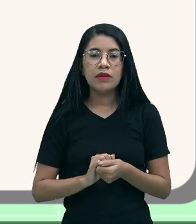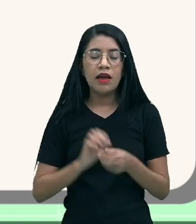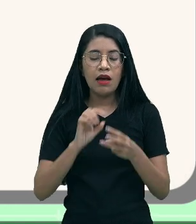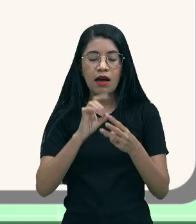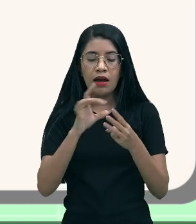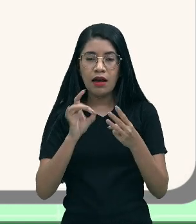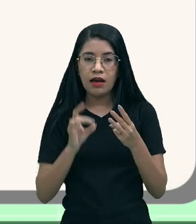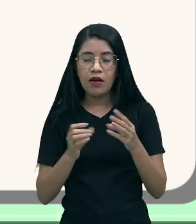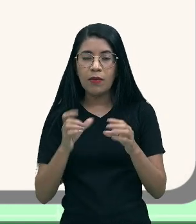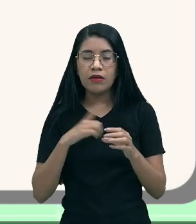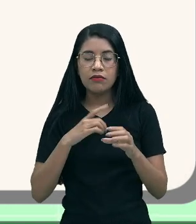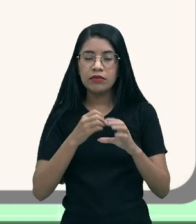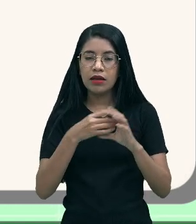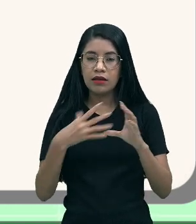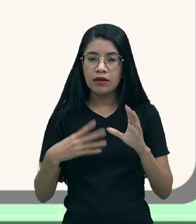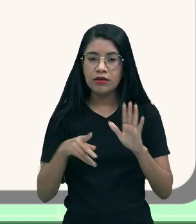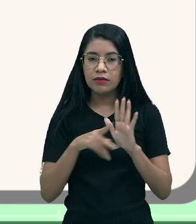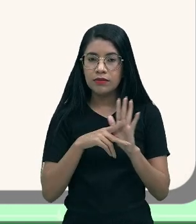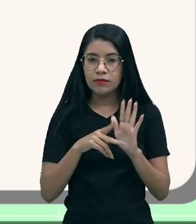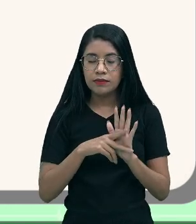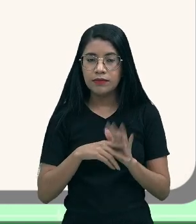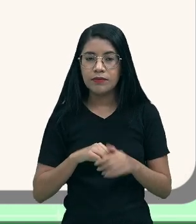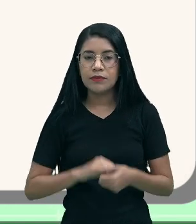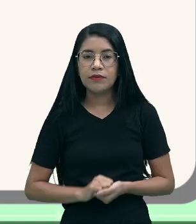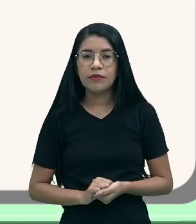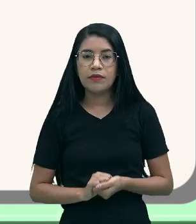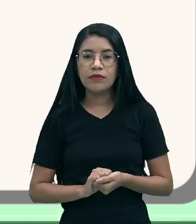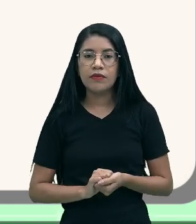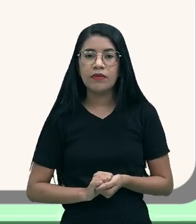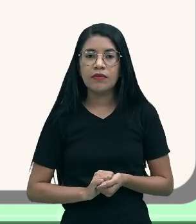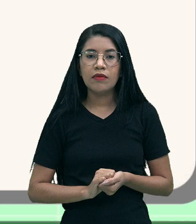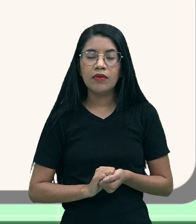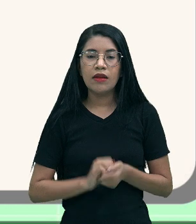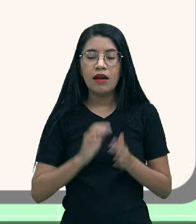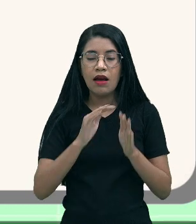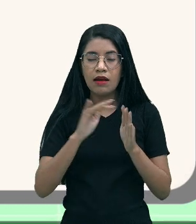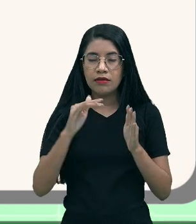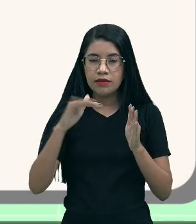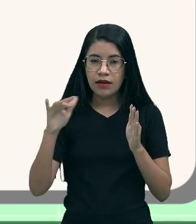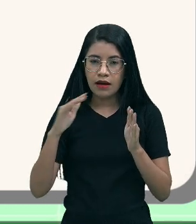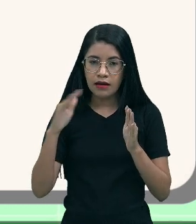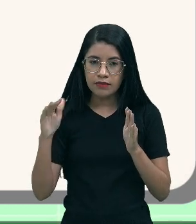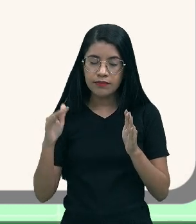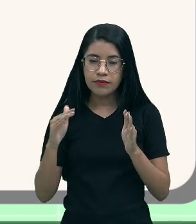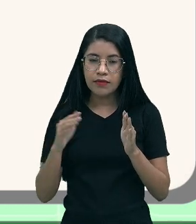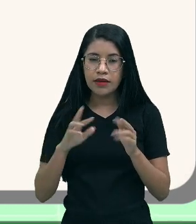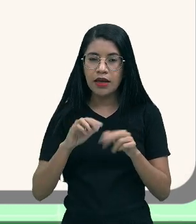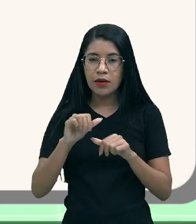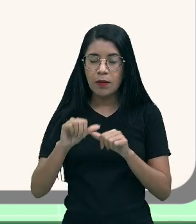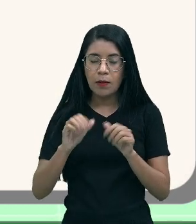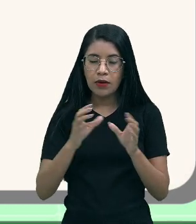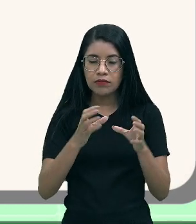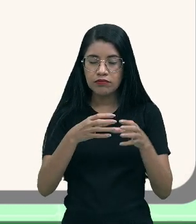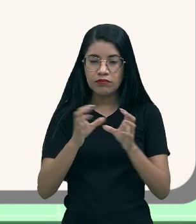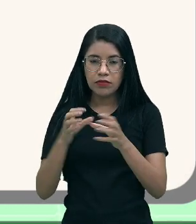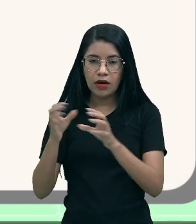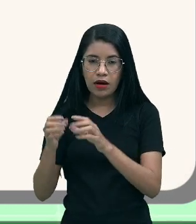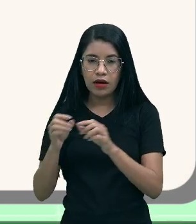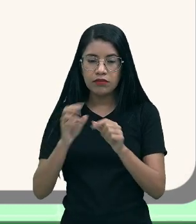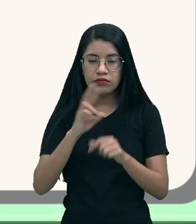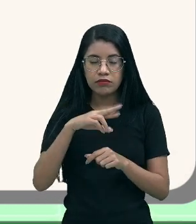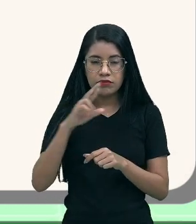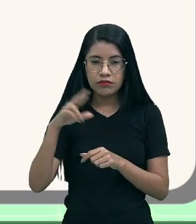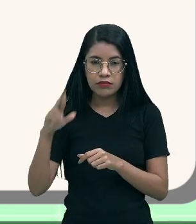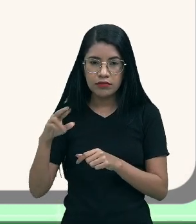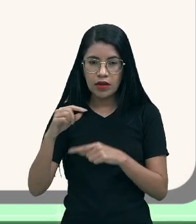características. Na associação em série, a diferença de potencial é dividida entre os resistores. Na associação e a